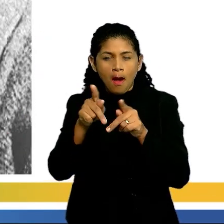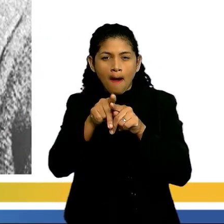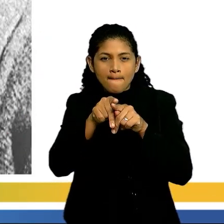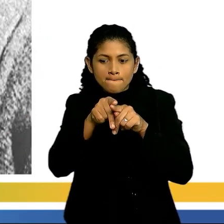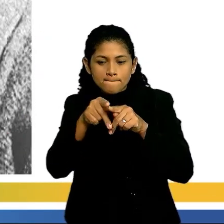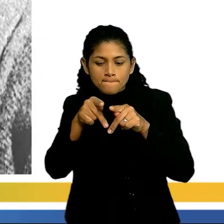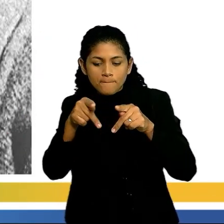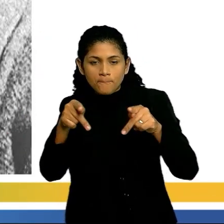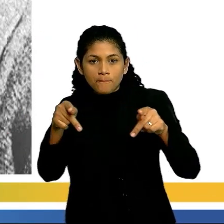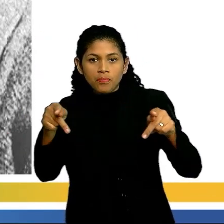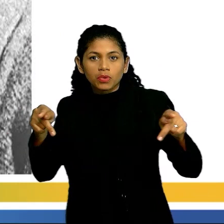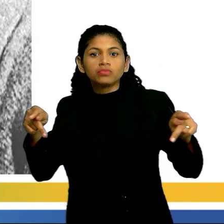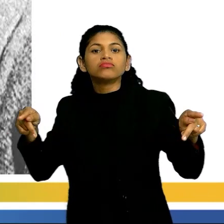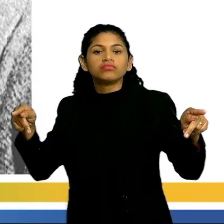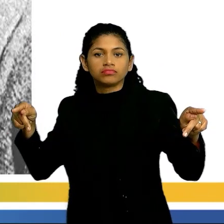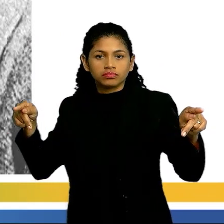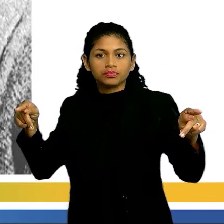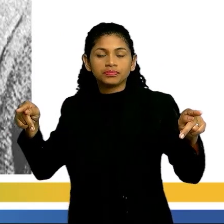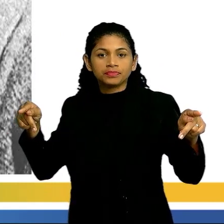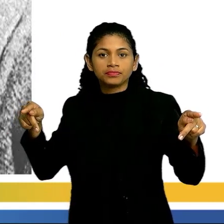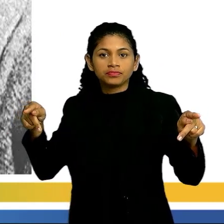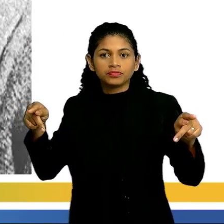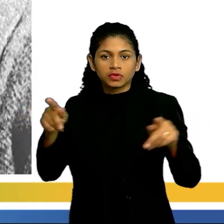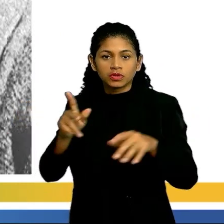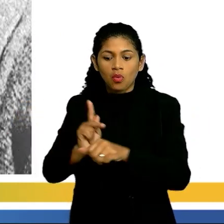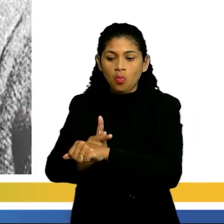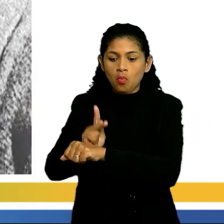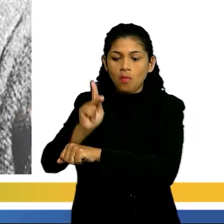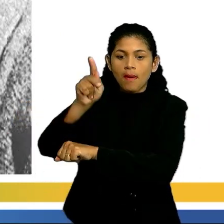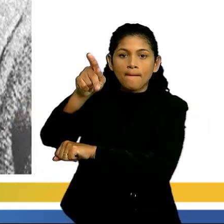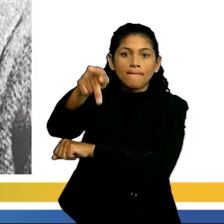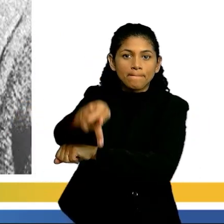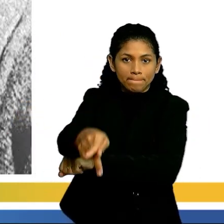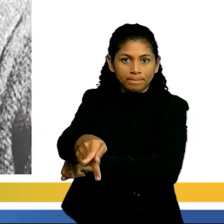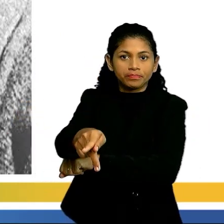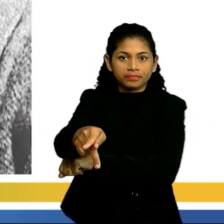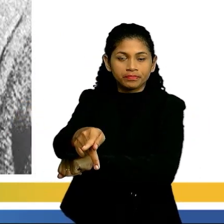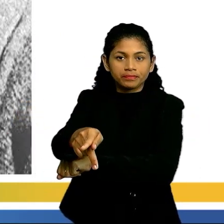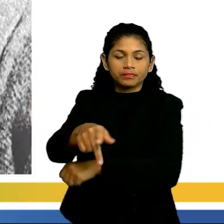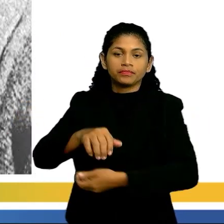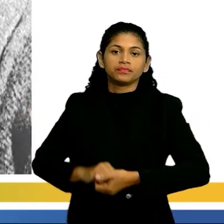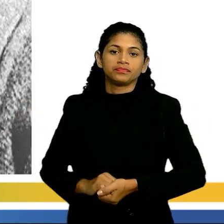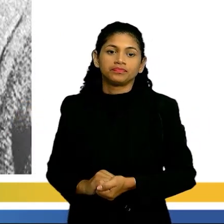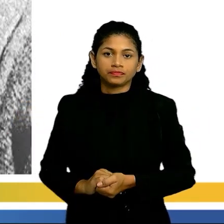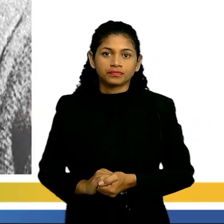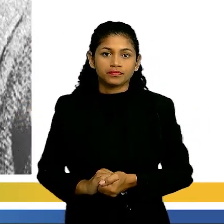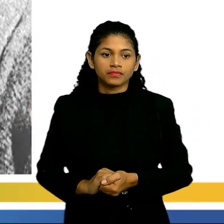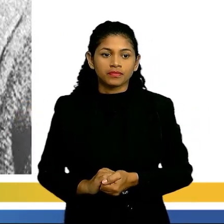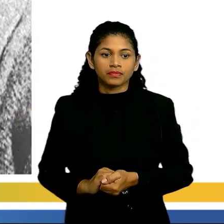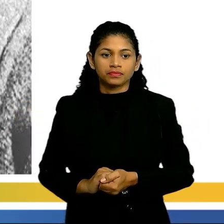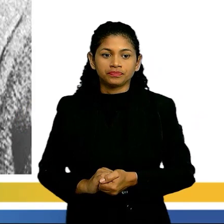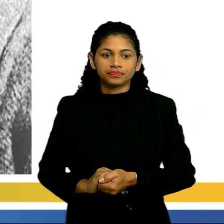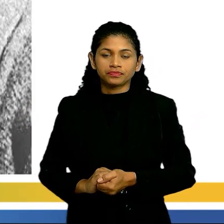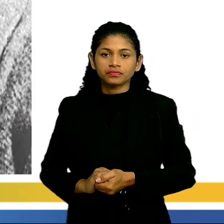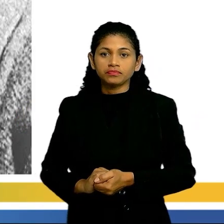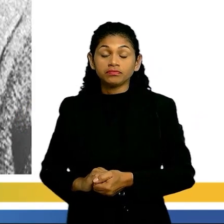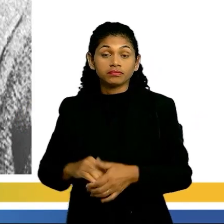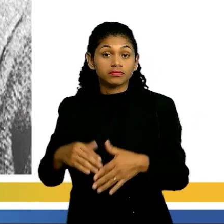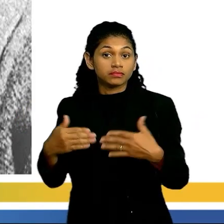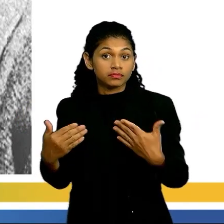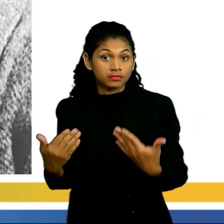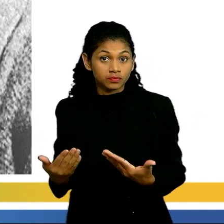que se pode amar no homem é ele ser uma passagem e um ocaso.